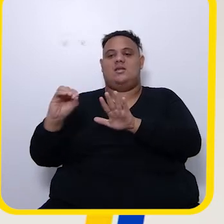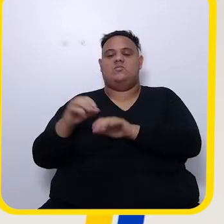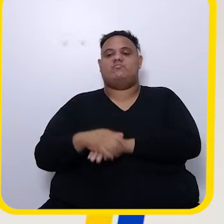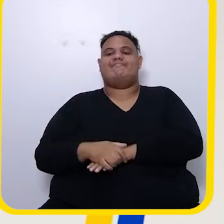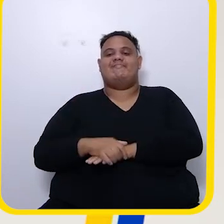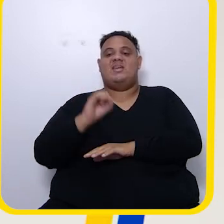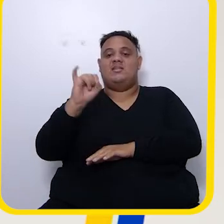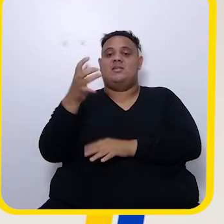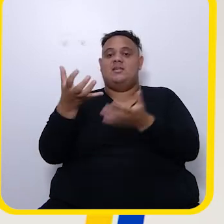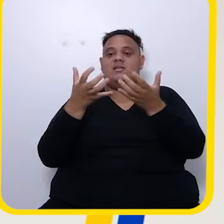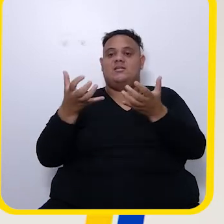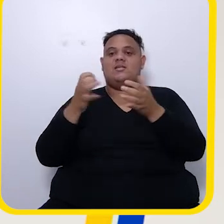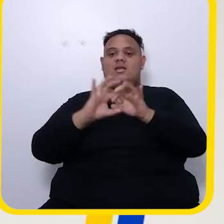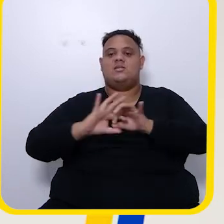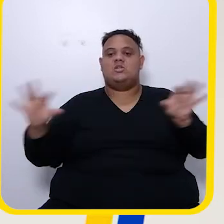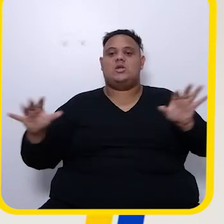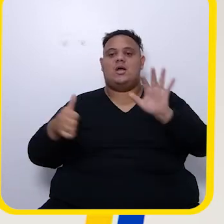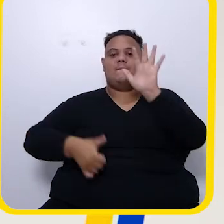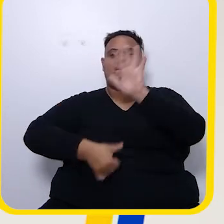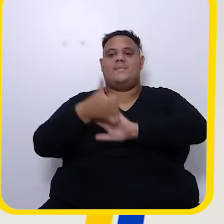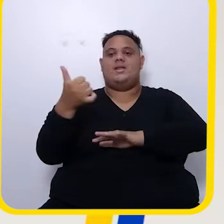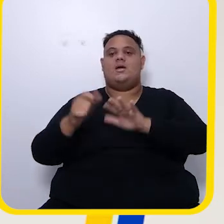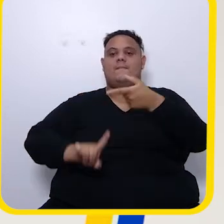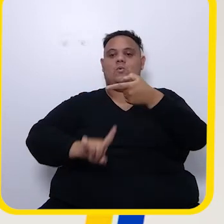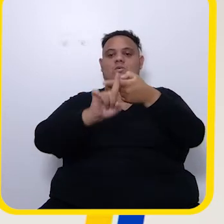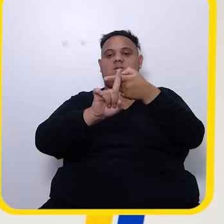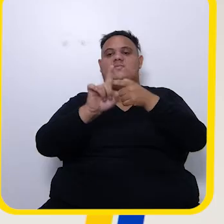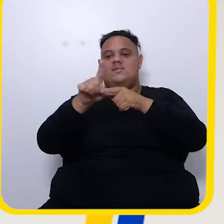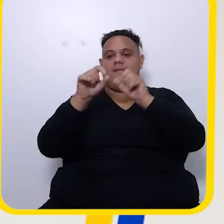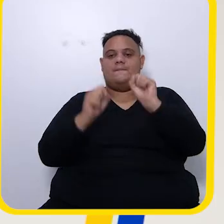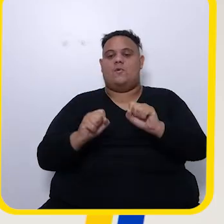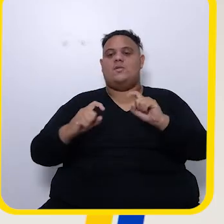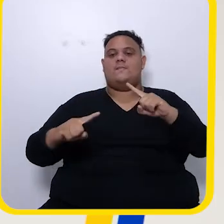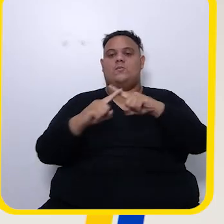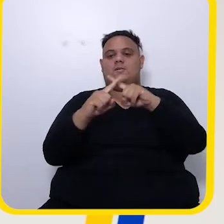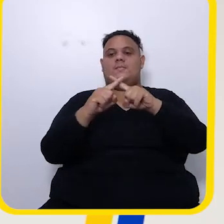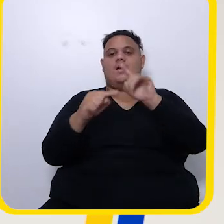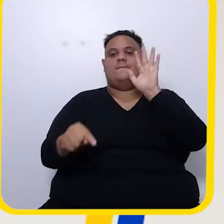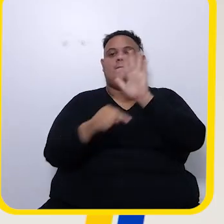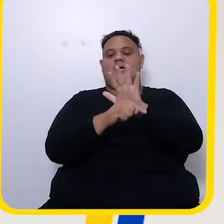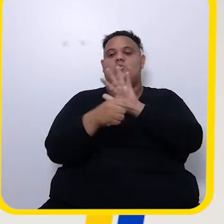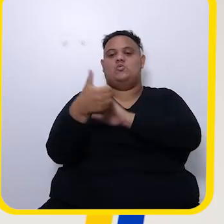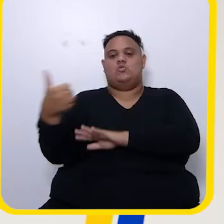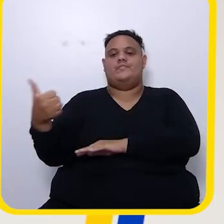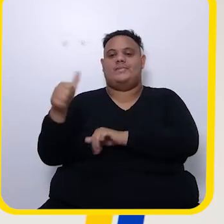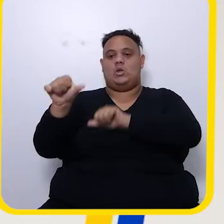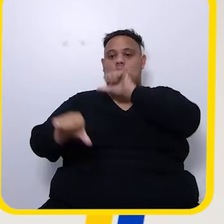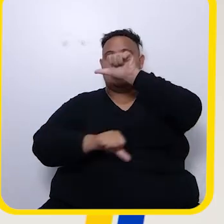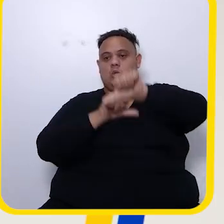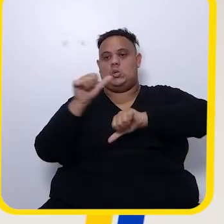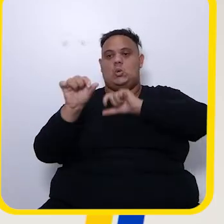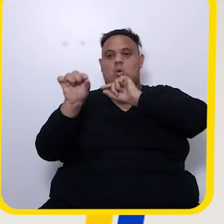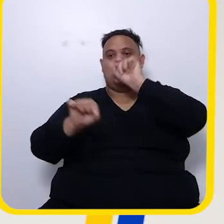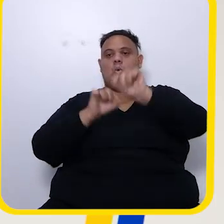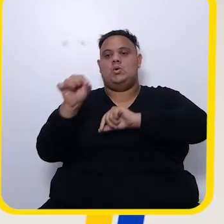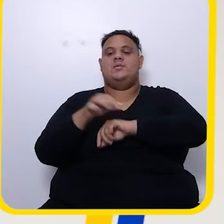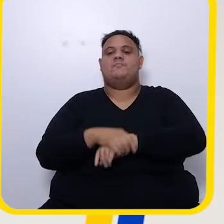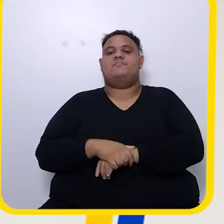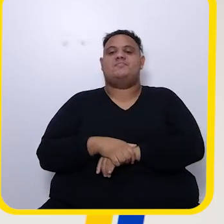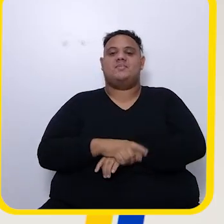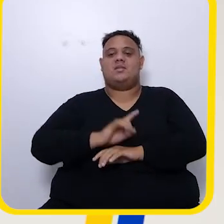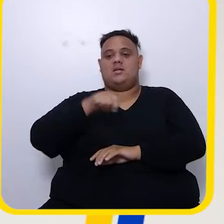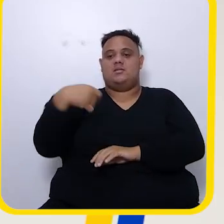você quiser deixar o primeiro termo positivo, aí você pode multiplicar por menos 1. Troca